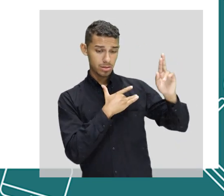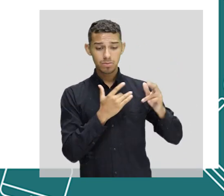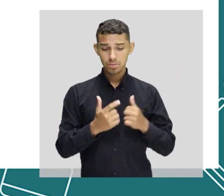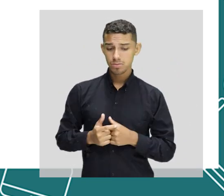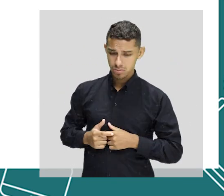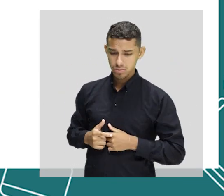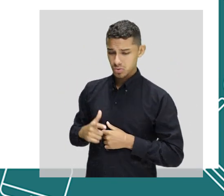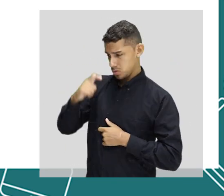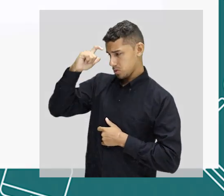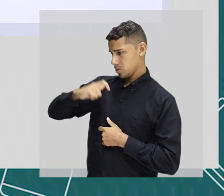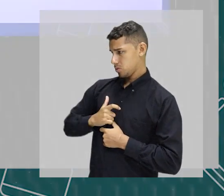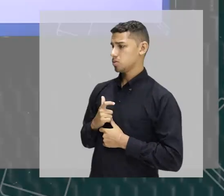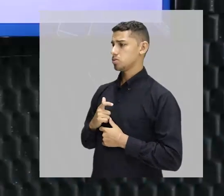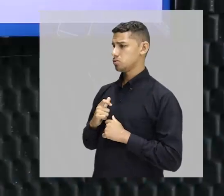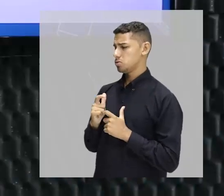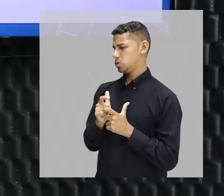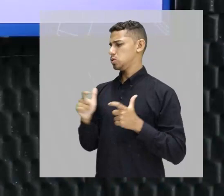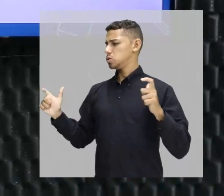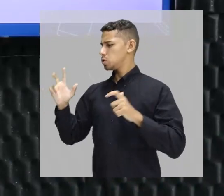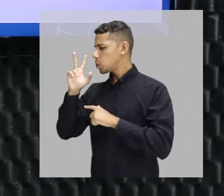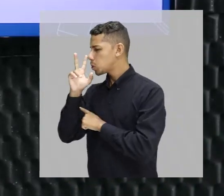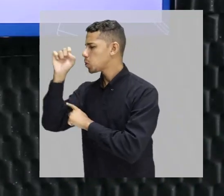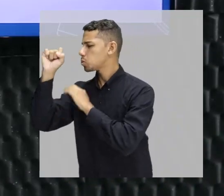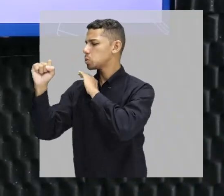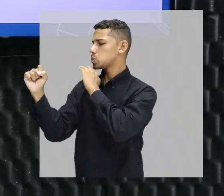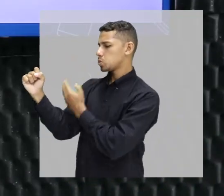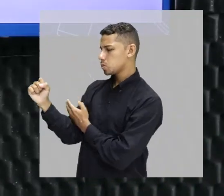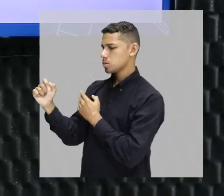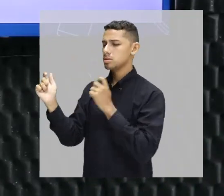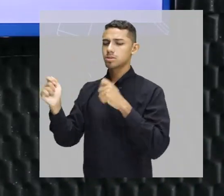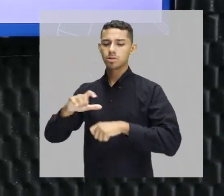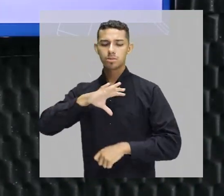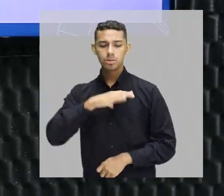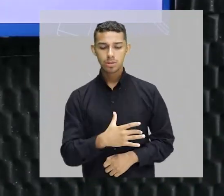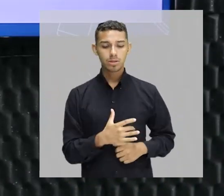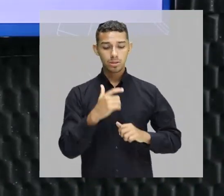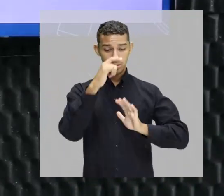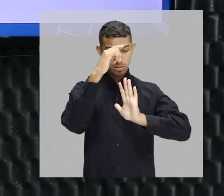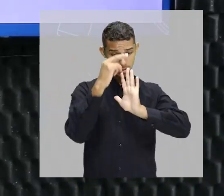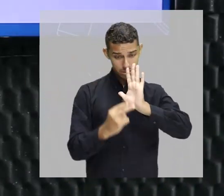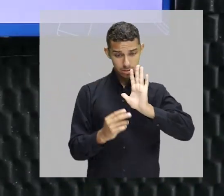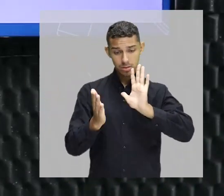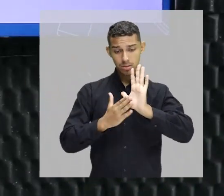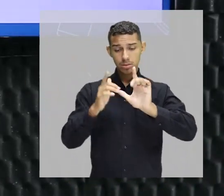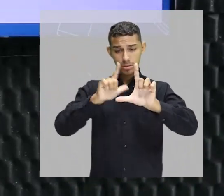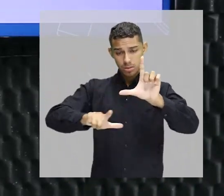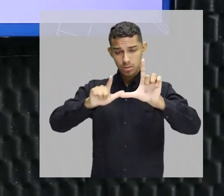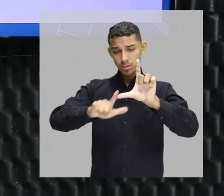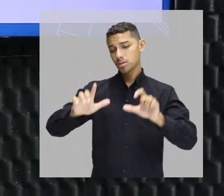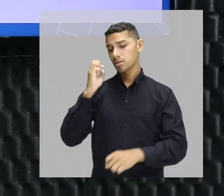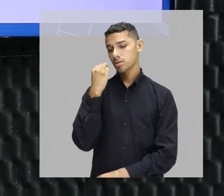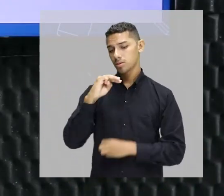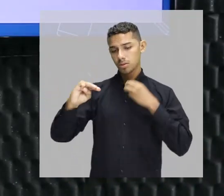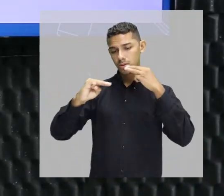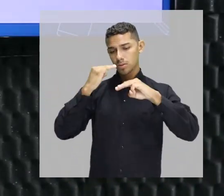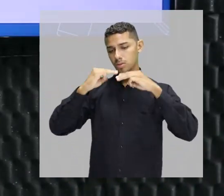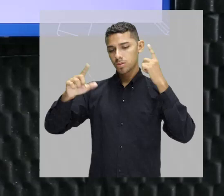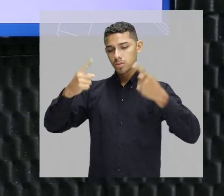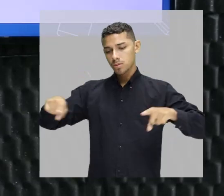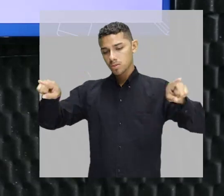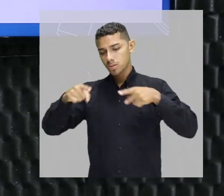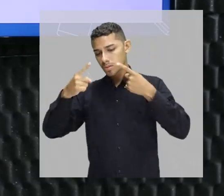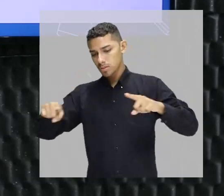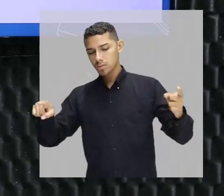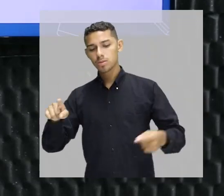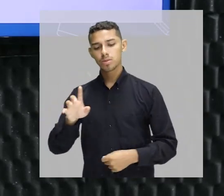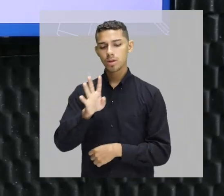grandeza e um pouco de coragem. Então, vamos agora para o comando da questão. Nós já lemos a letra, né? A letra da canção. Então, vamos agora